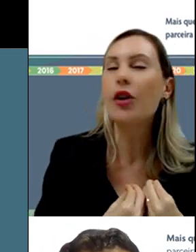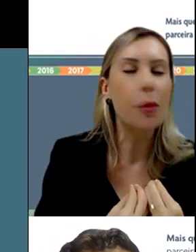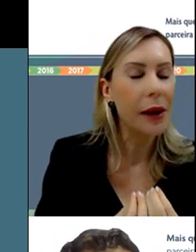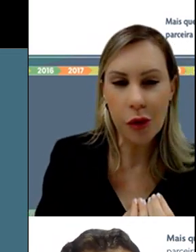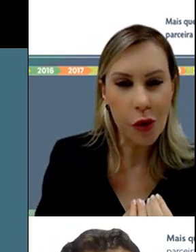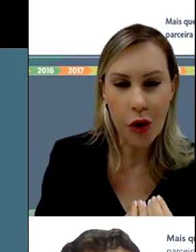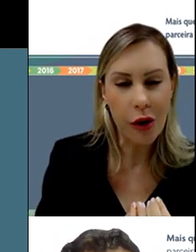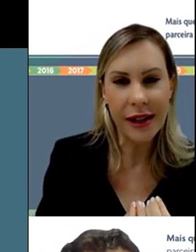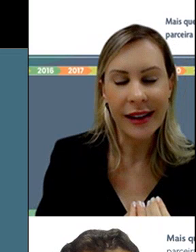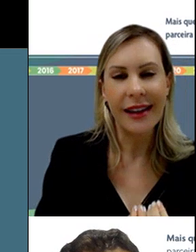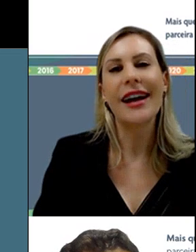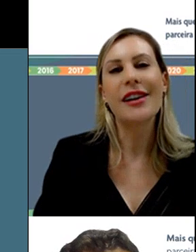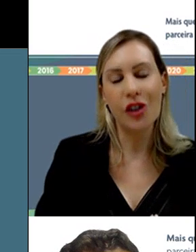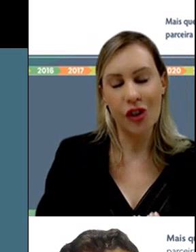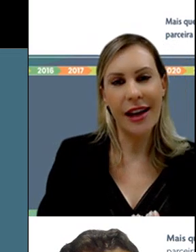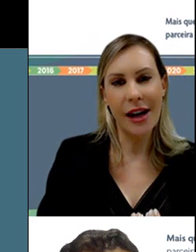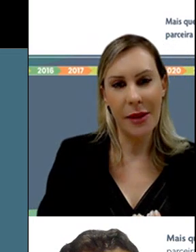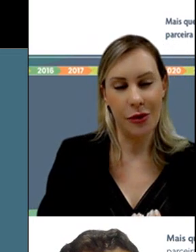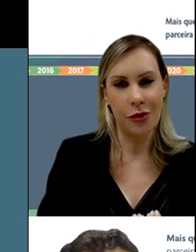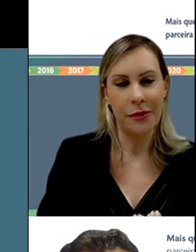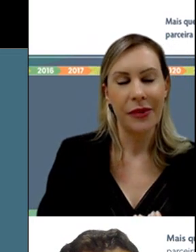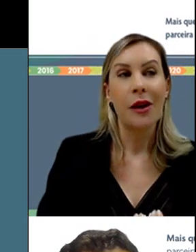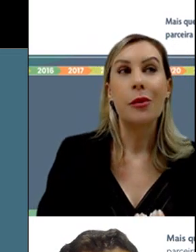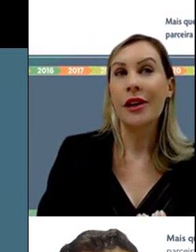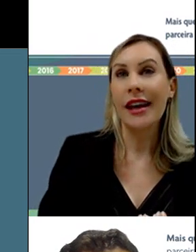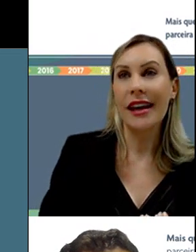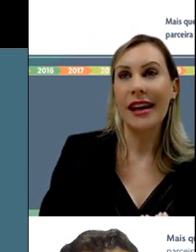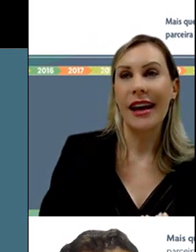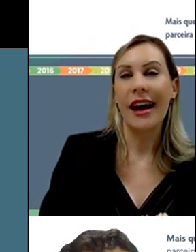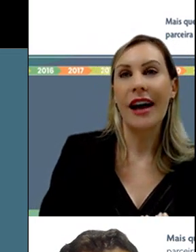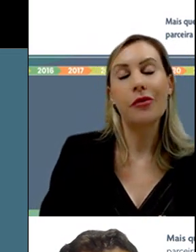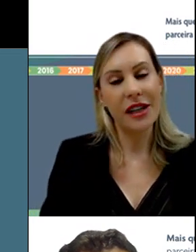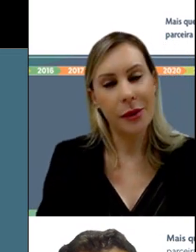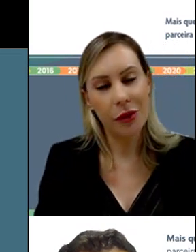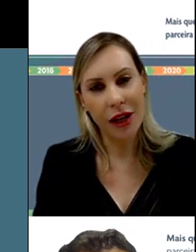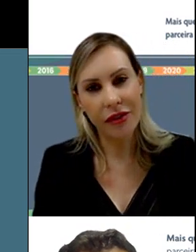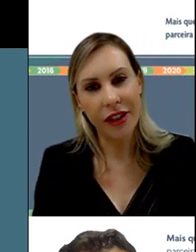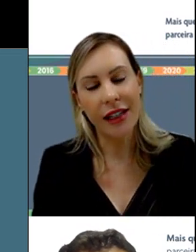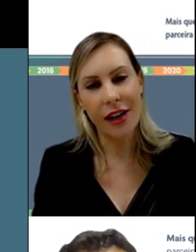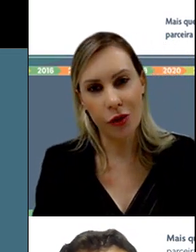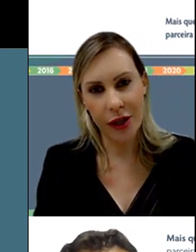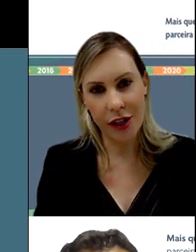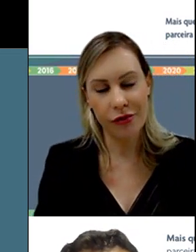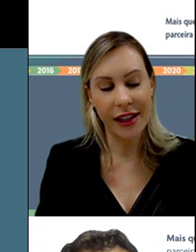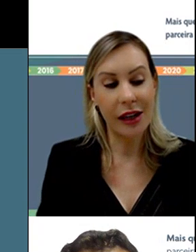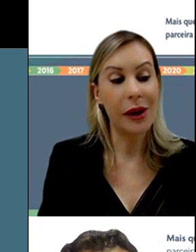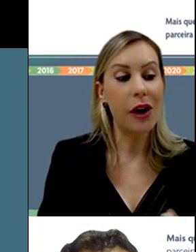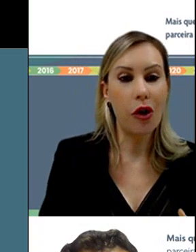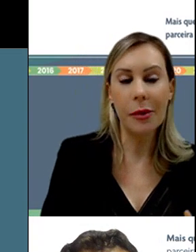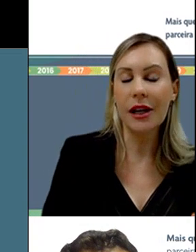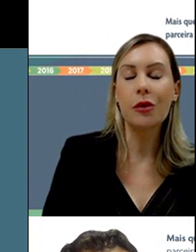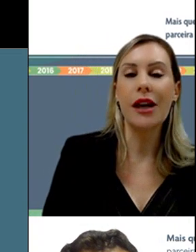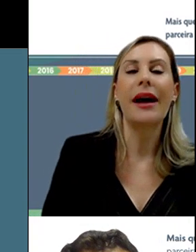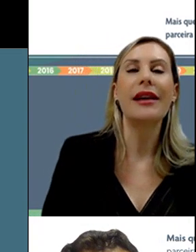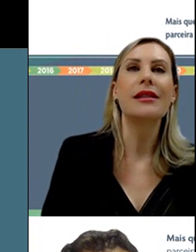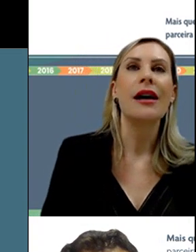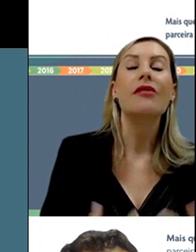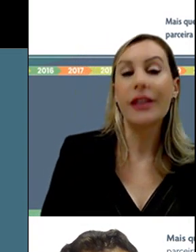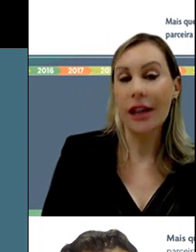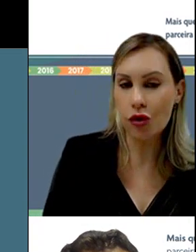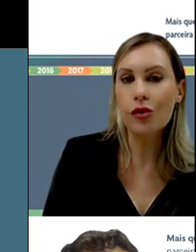carregamento e nenhum banco cobra taxa de carregamento? Porque a FUNPRESP não tem finalidade lucrativa, então ela cobra aquilo